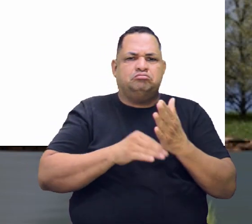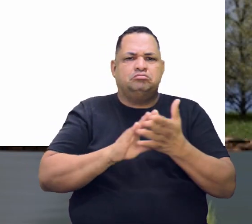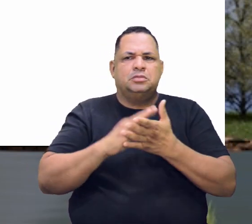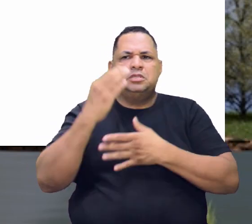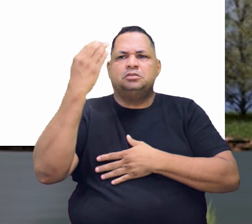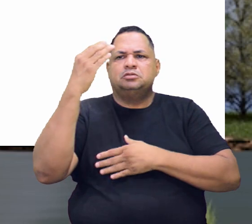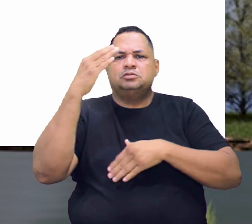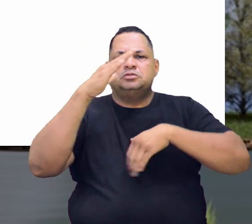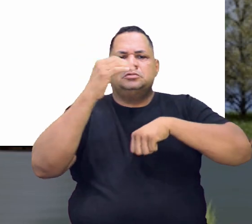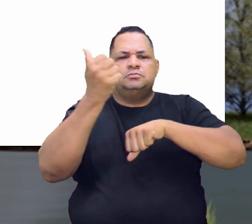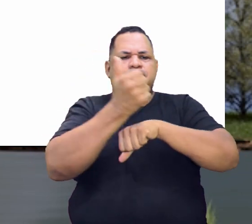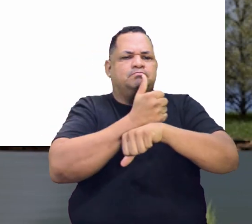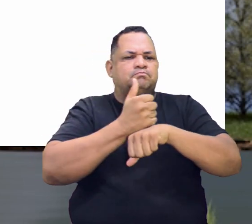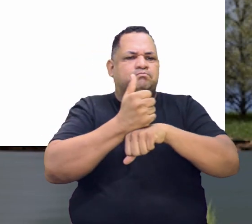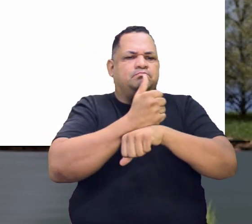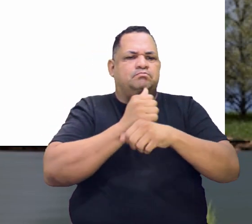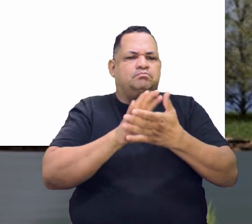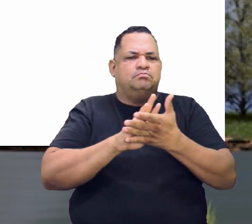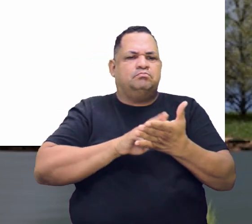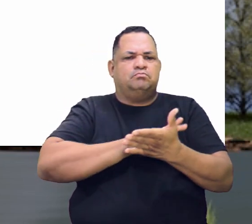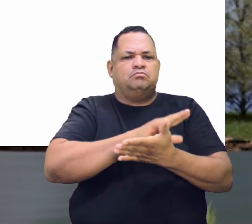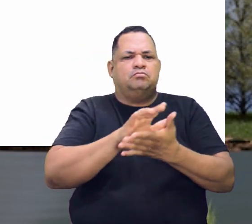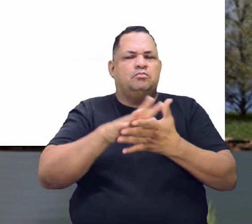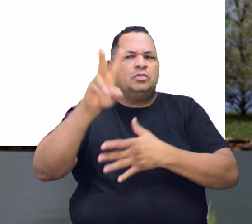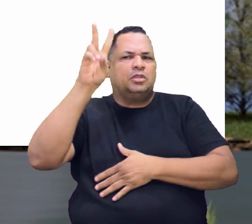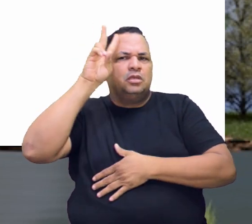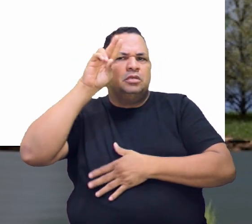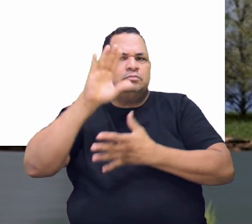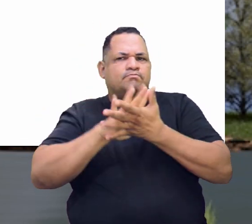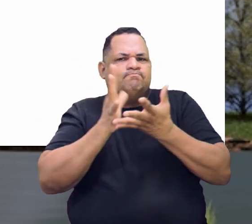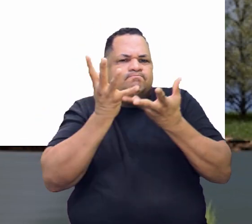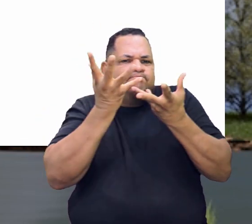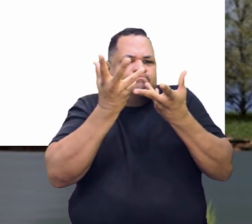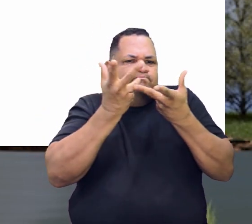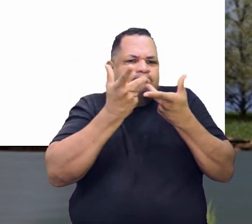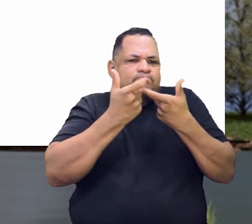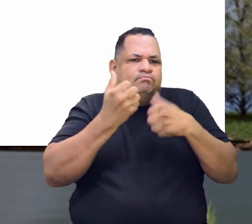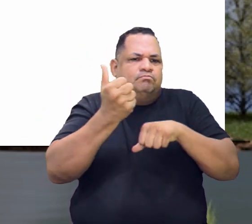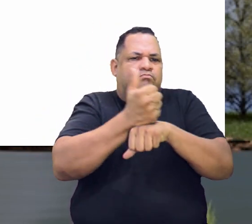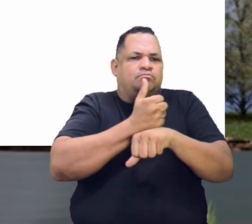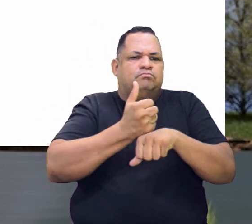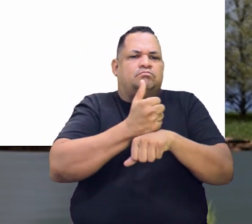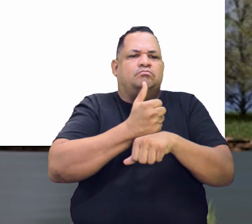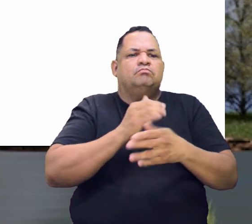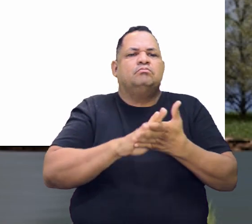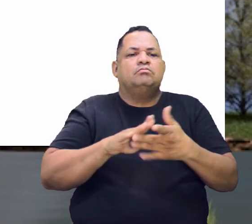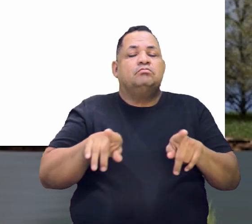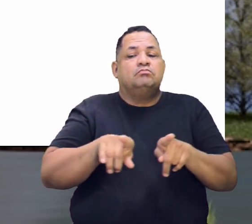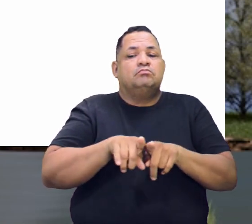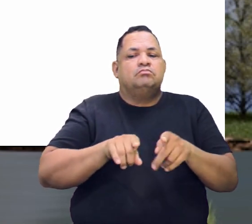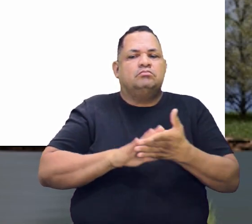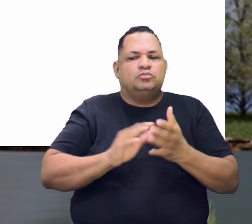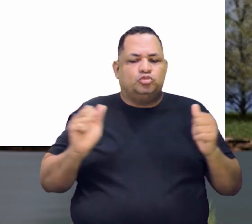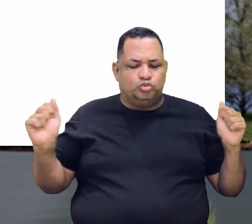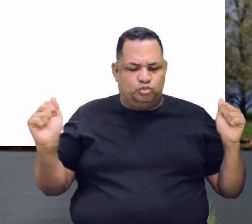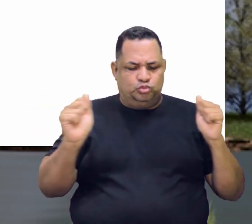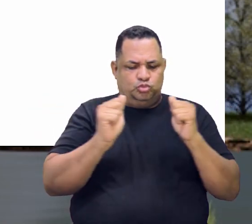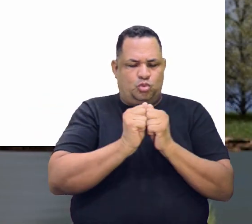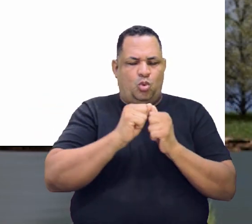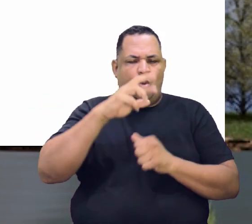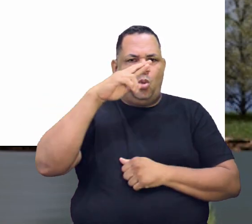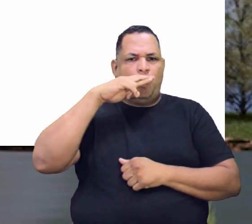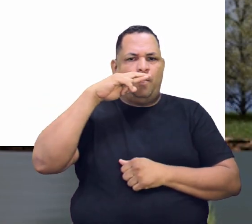historiadores, várias profissões, vários especialistas acabaram acompanhando o Rondon. Por isso que ele vai fazer,